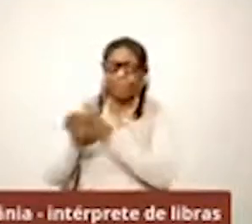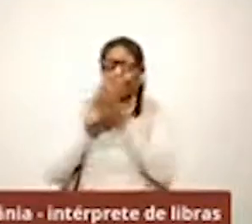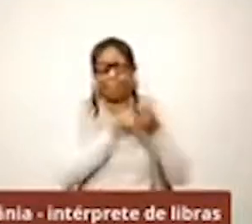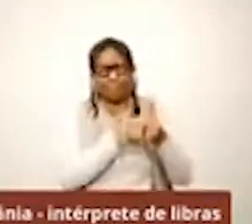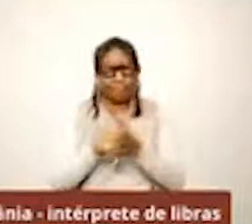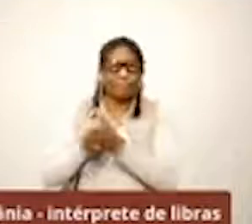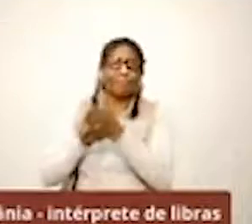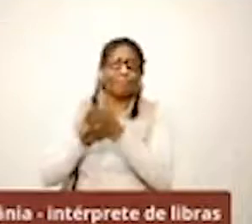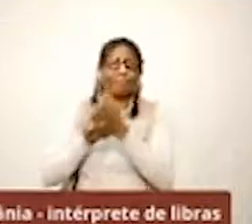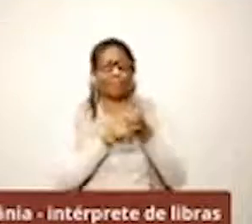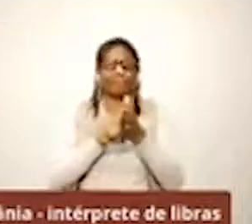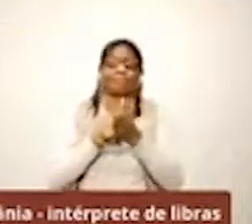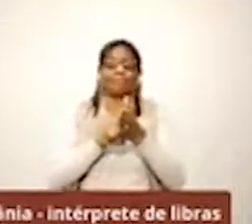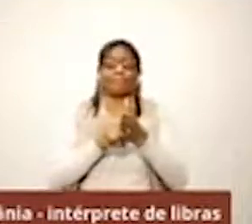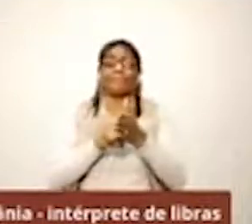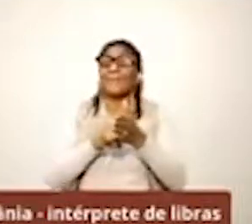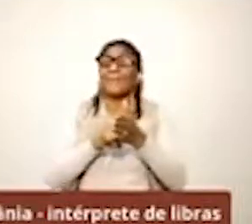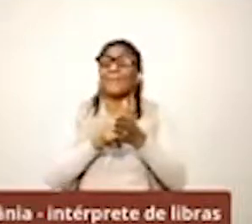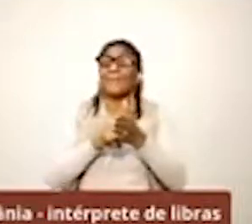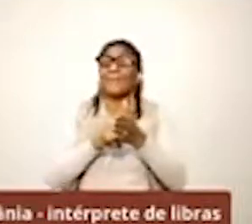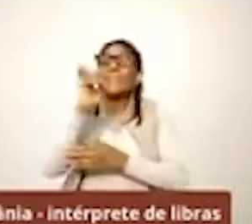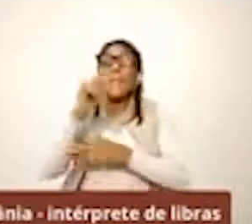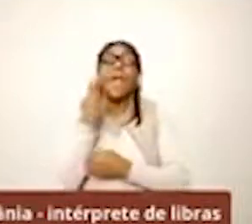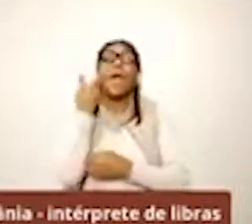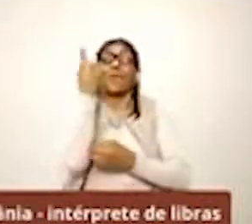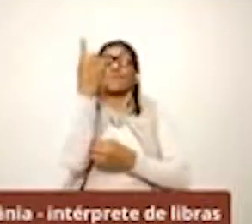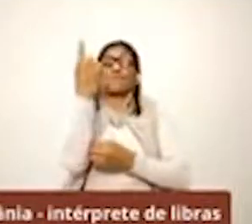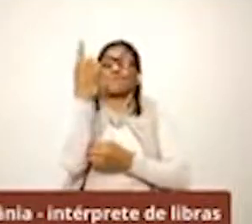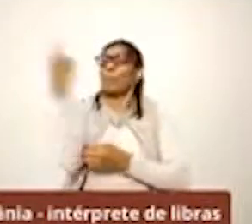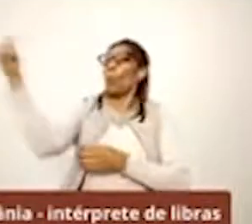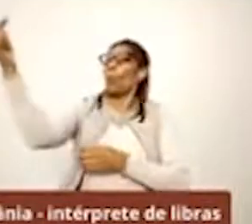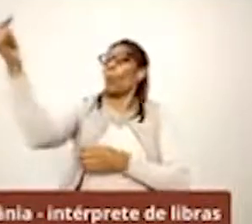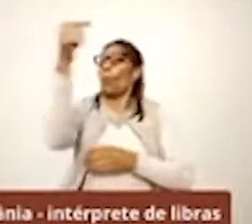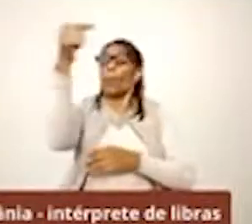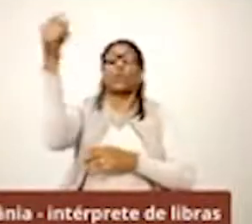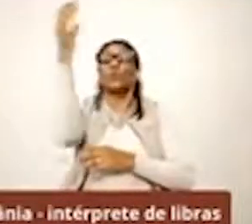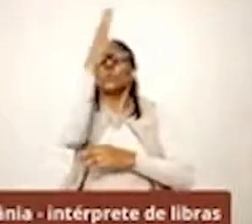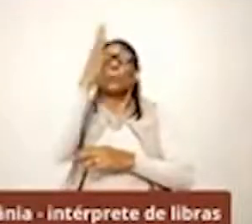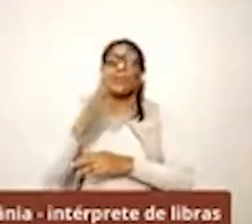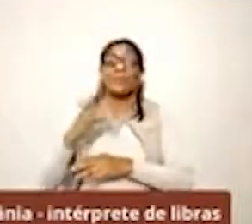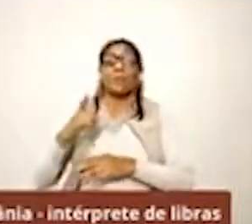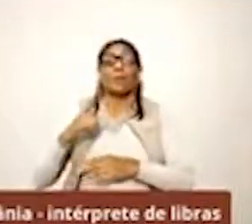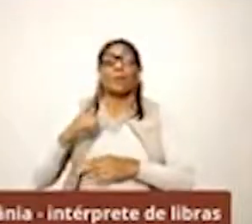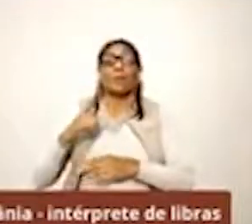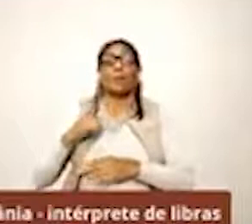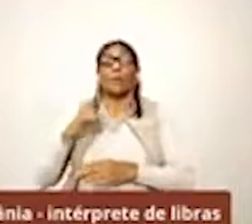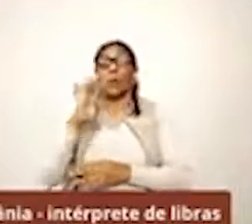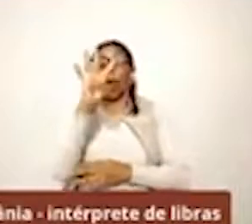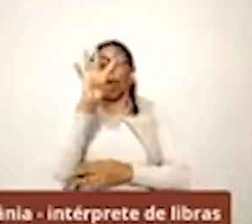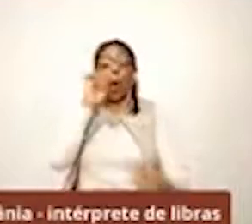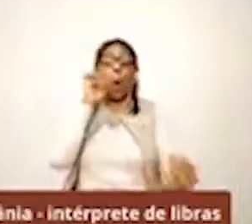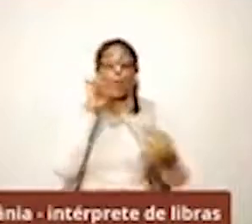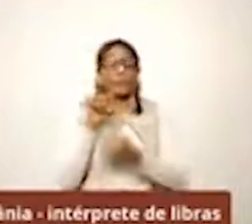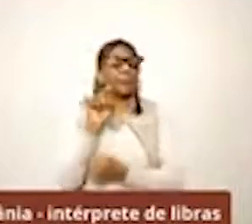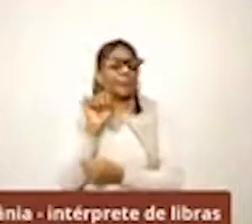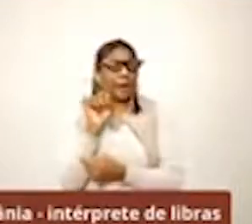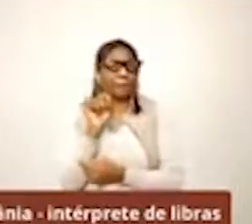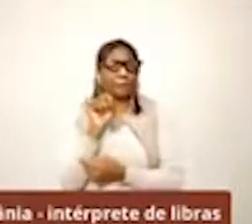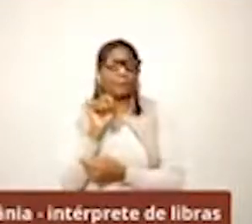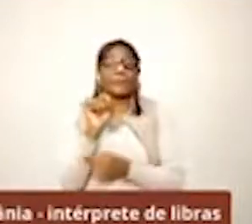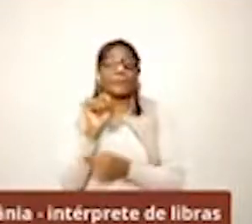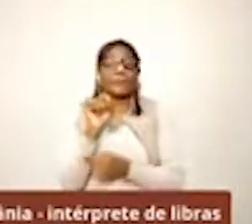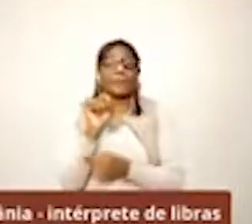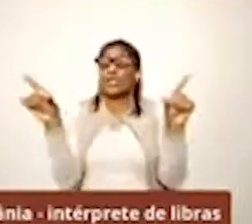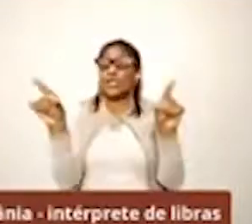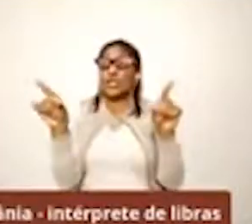Brasil. Ele tem quatro objetivos: diminuir a transmissão comunitária, identificando oportunamente os indivíduos infectados